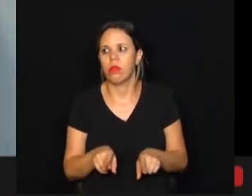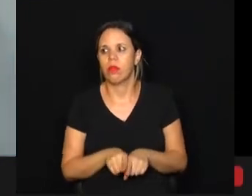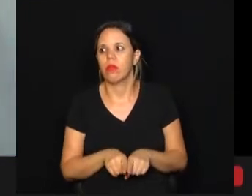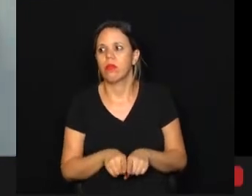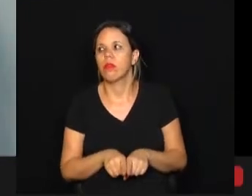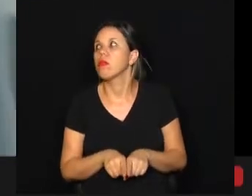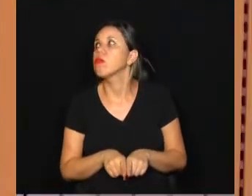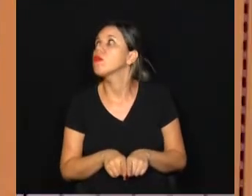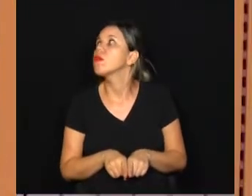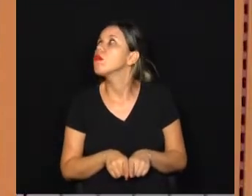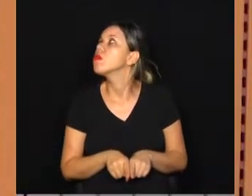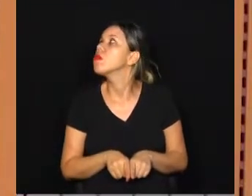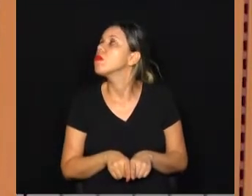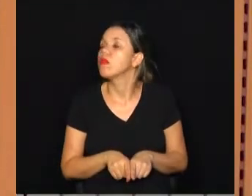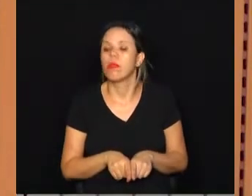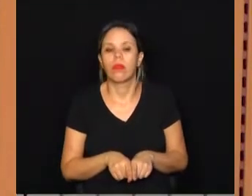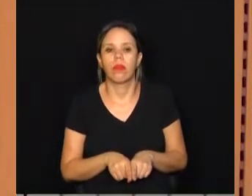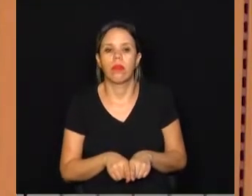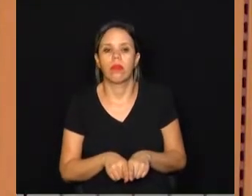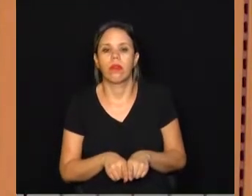Obrigado.